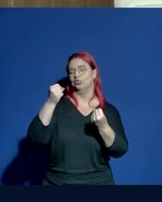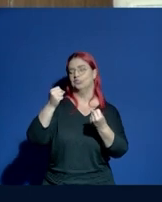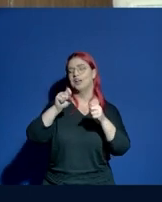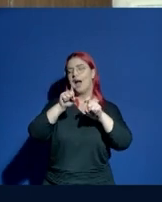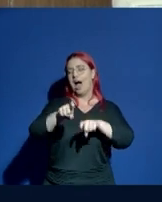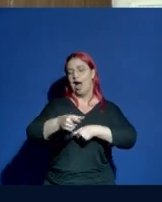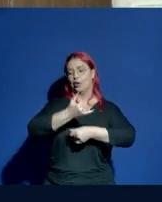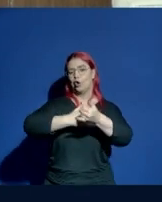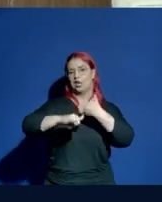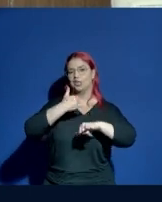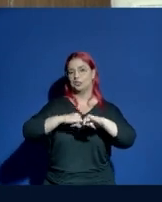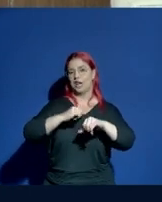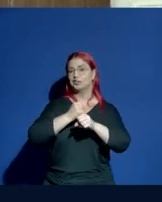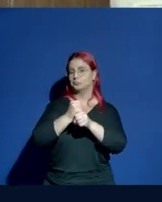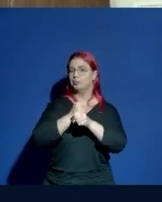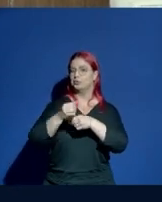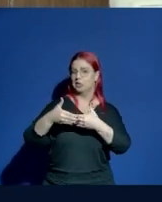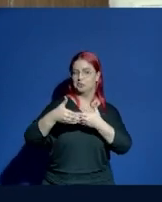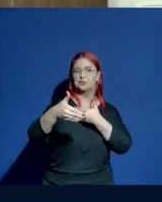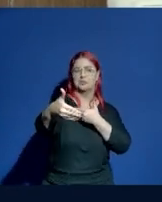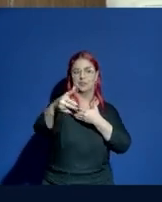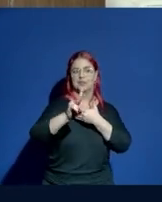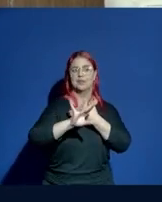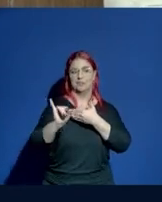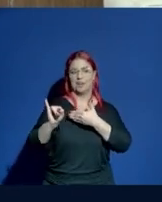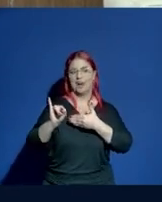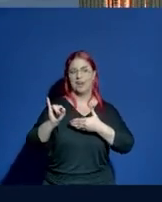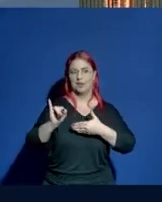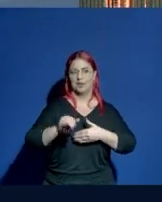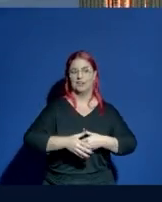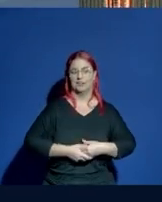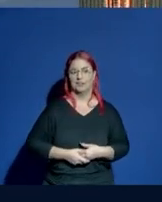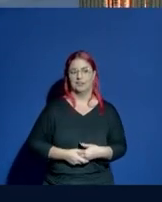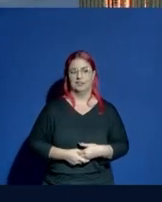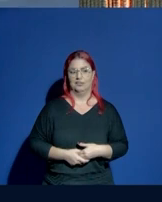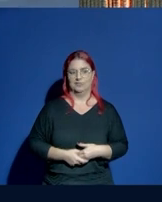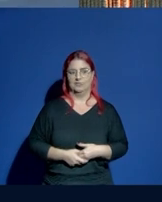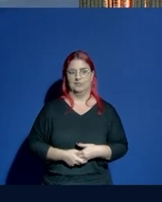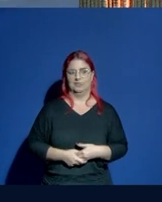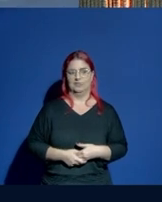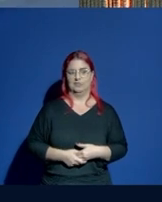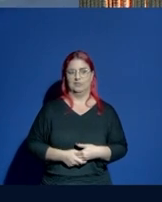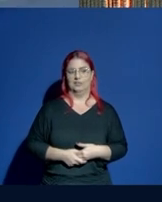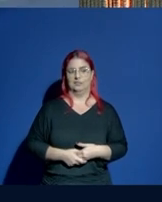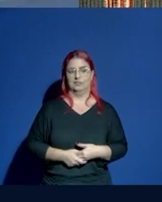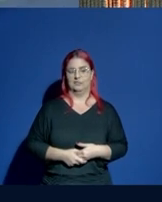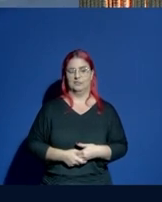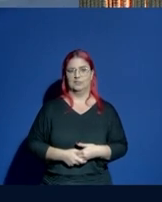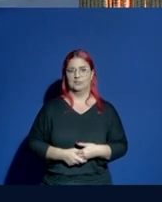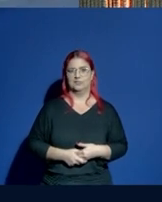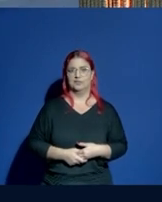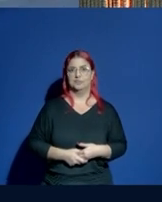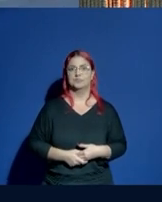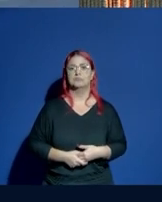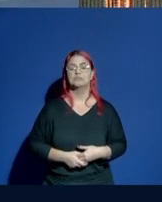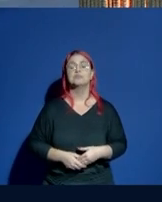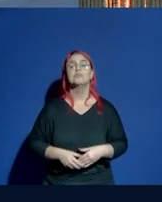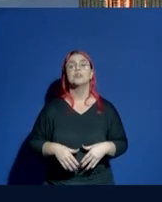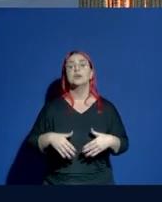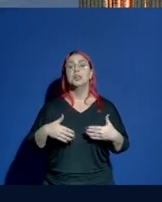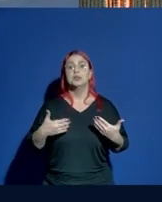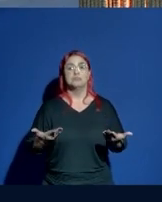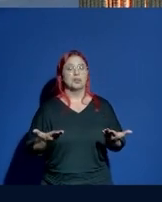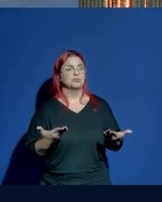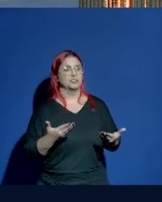para os próximos anos e que a gente vai colher Bons Frutos disso Gostei da insanidade com coragem Sérgio